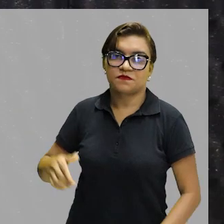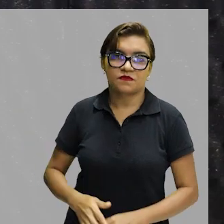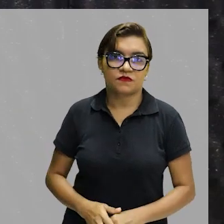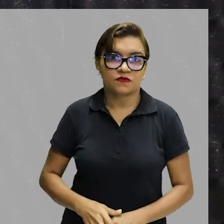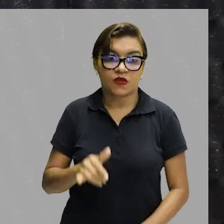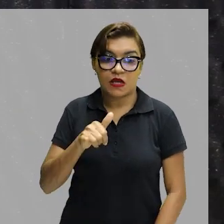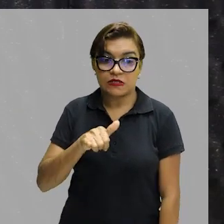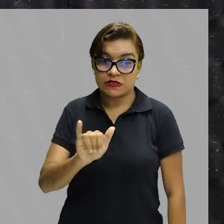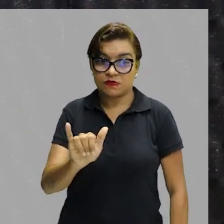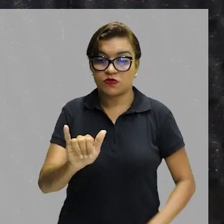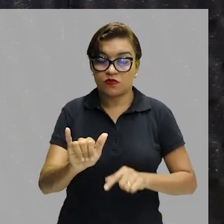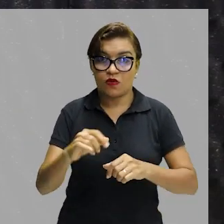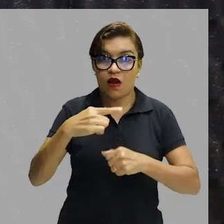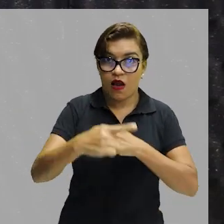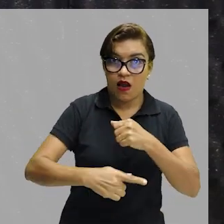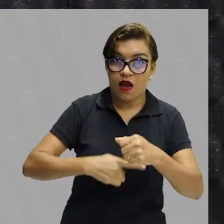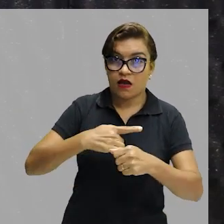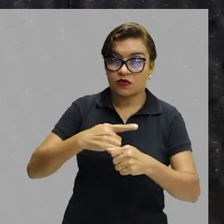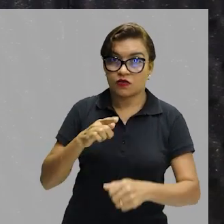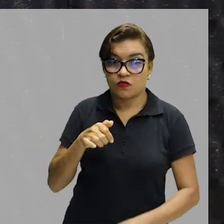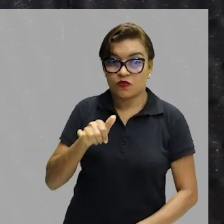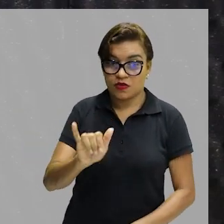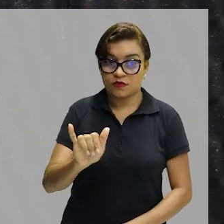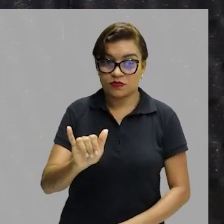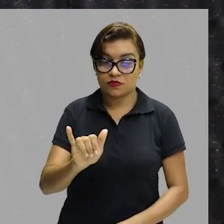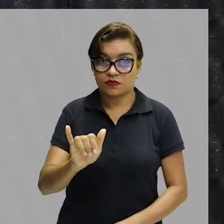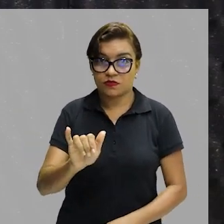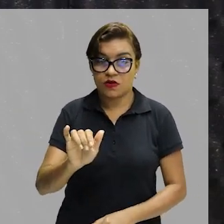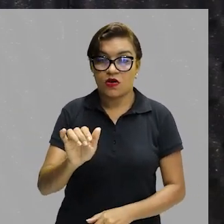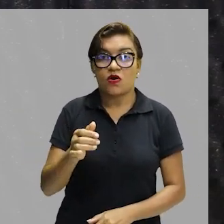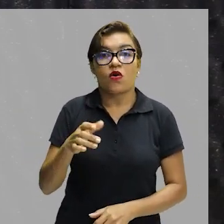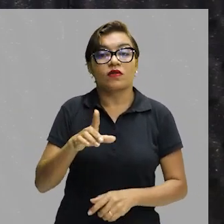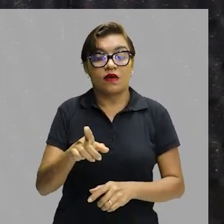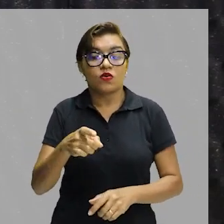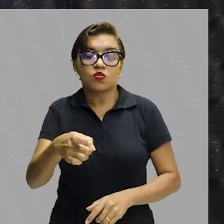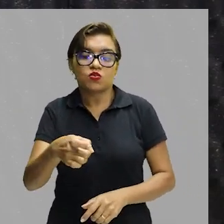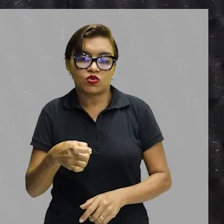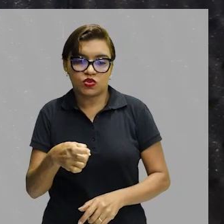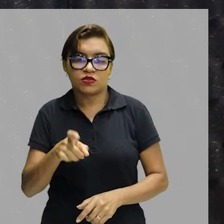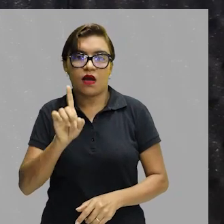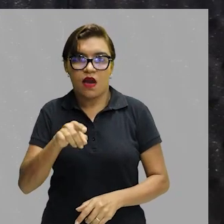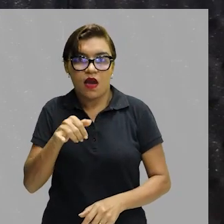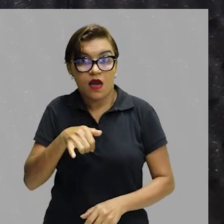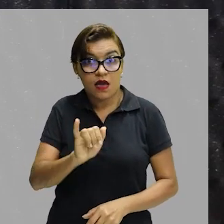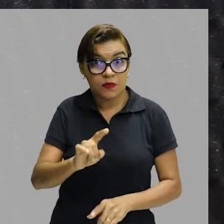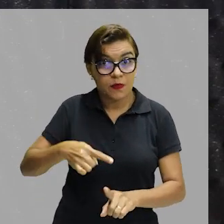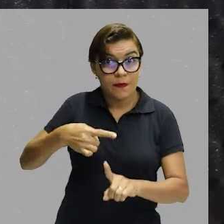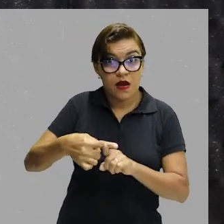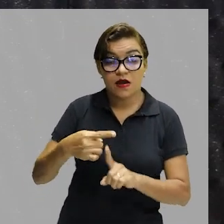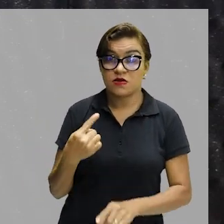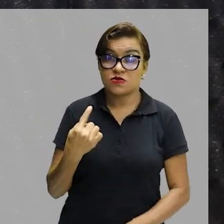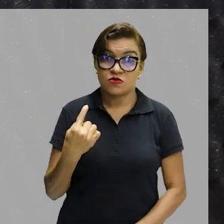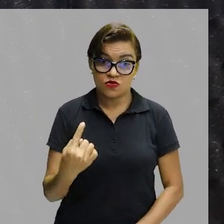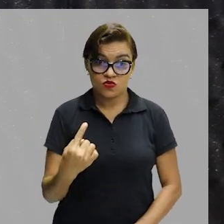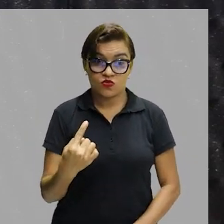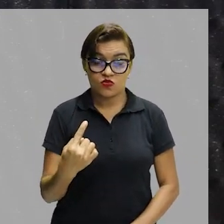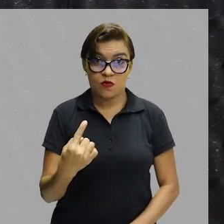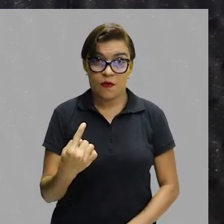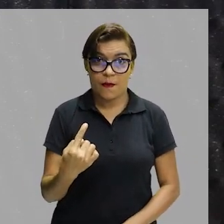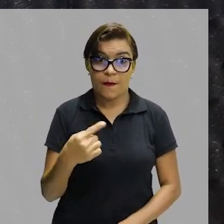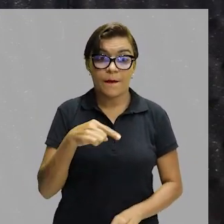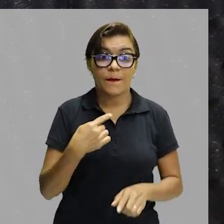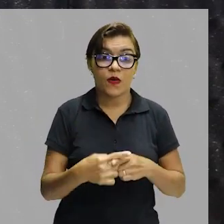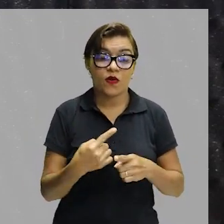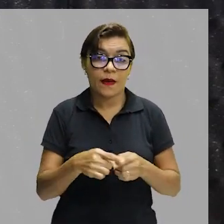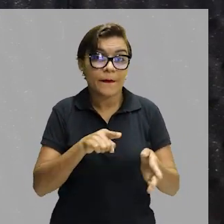X ele é Y mais 1. Por quê? Porque a questão nos diz que X tem um próton a mais